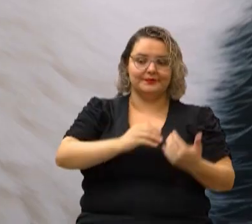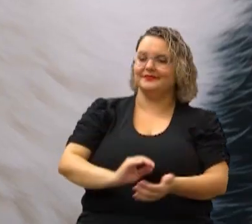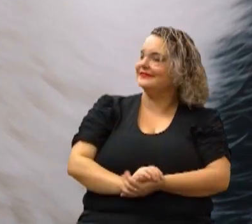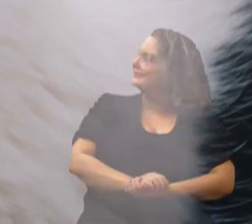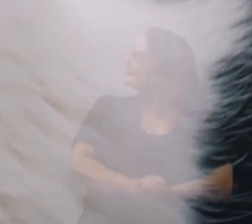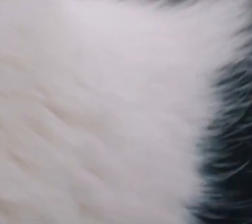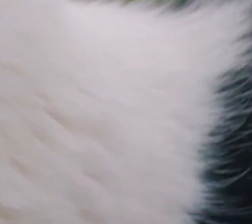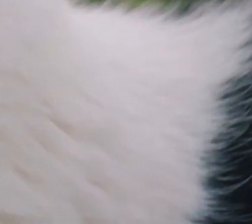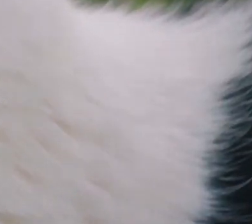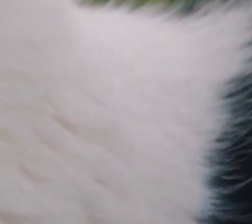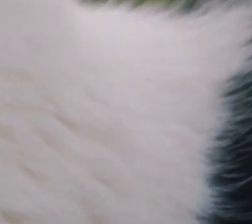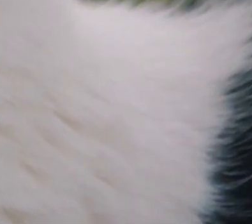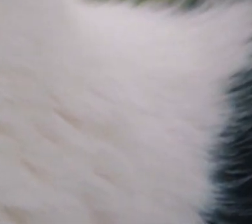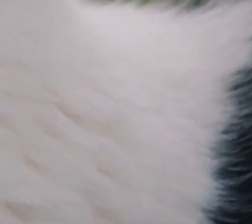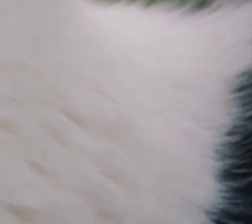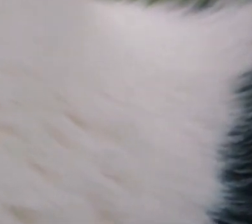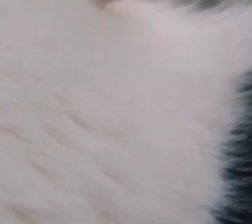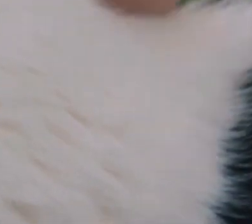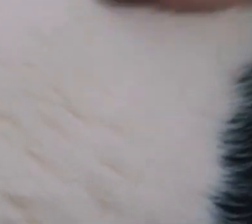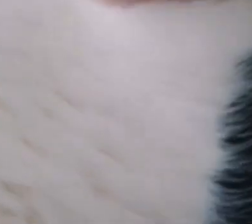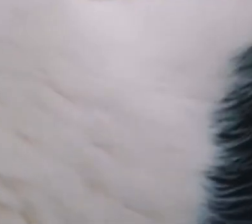responsável.